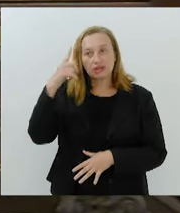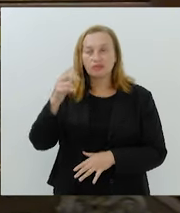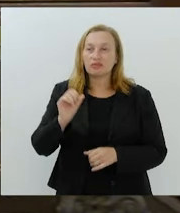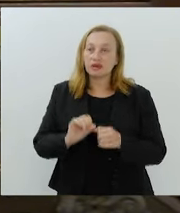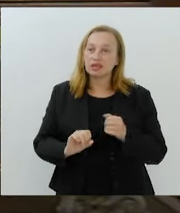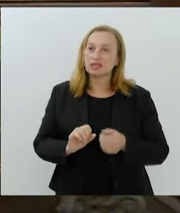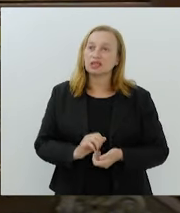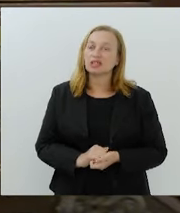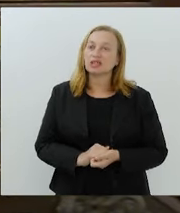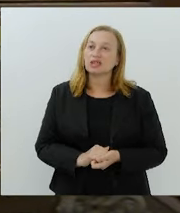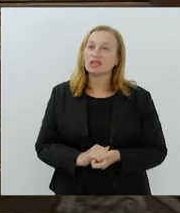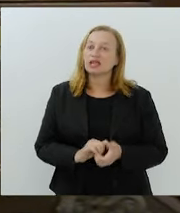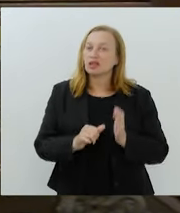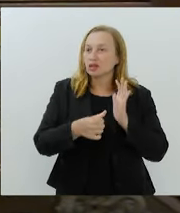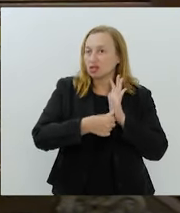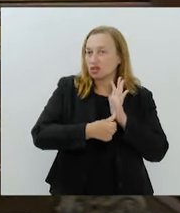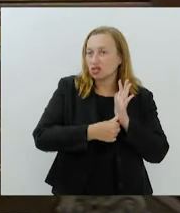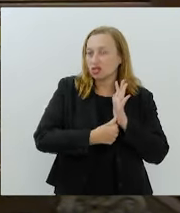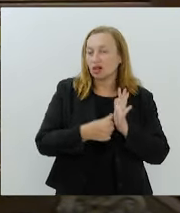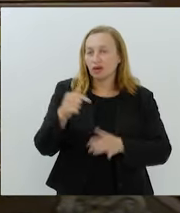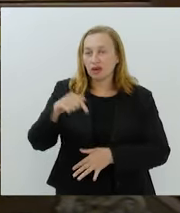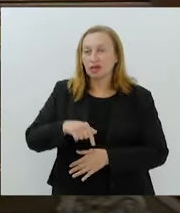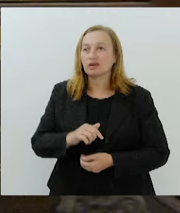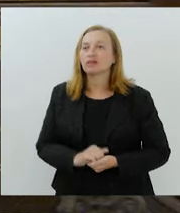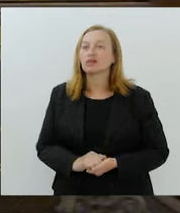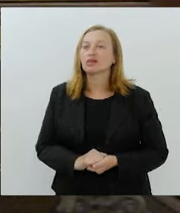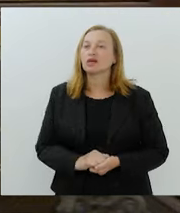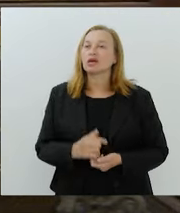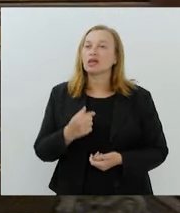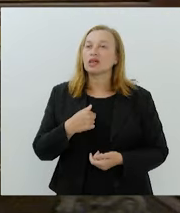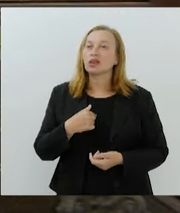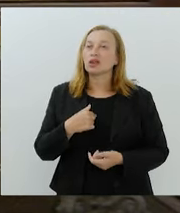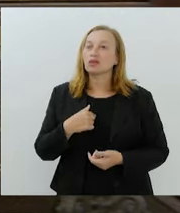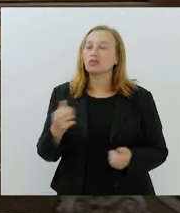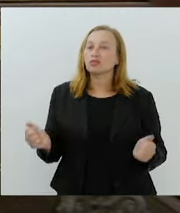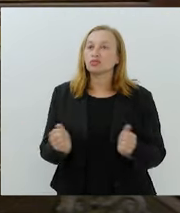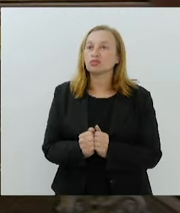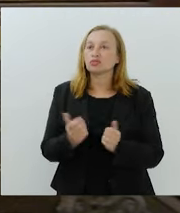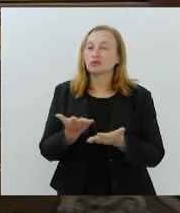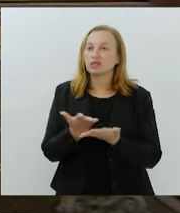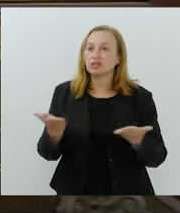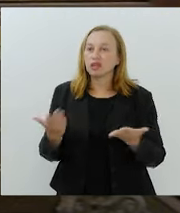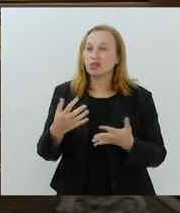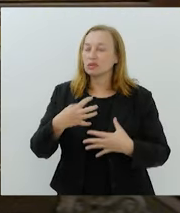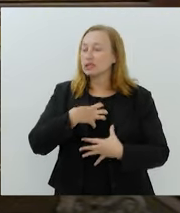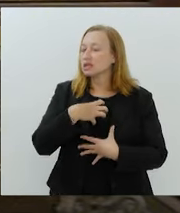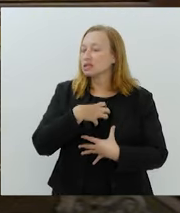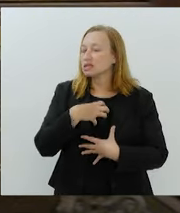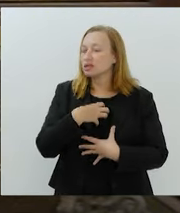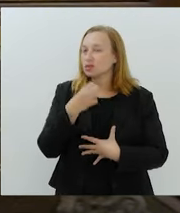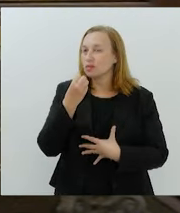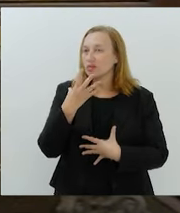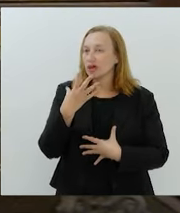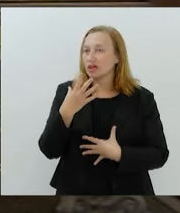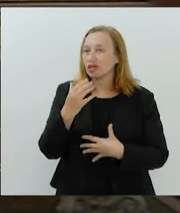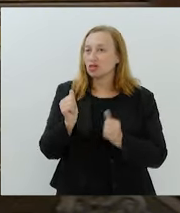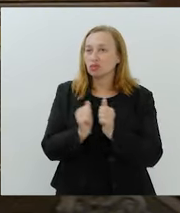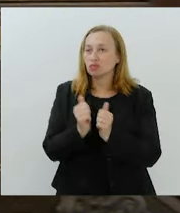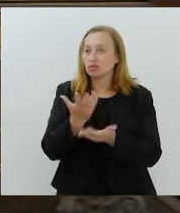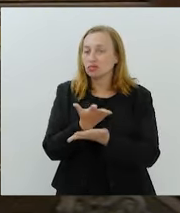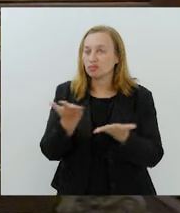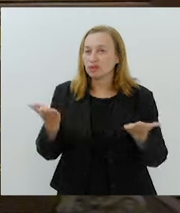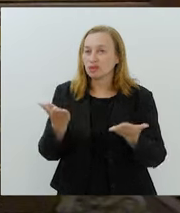A nossa digital espiritual está aqui. E eu estou entre os pares. Eu me sinto confortável entre vocês.